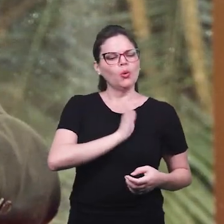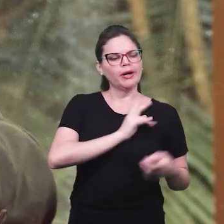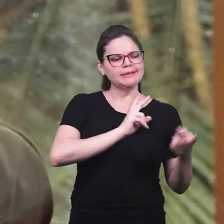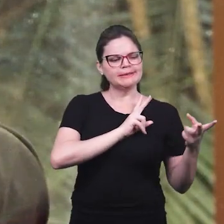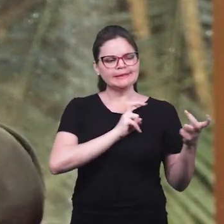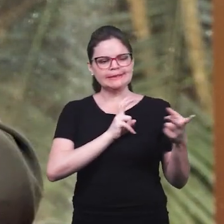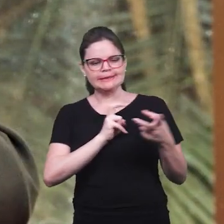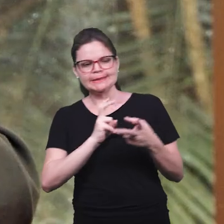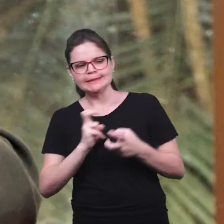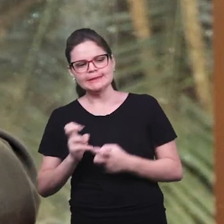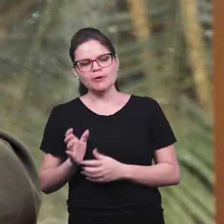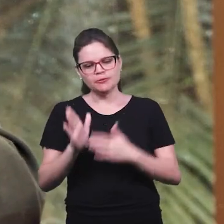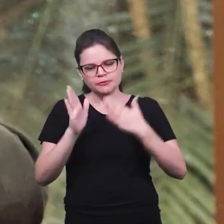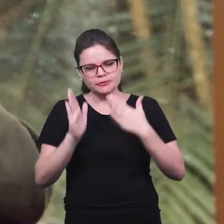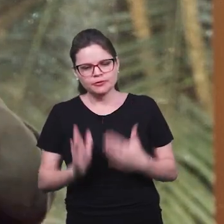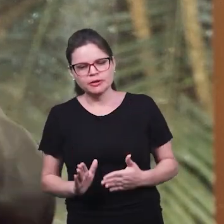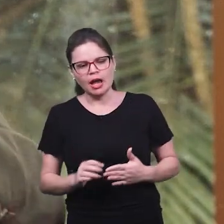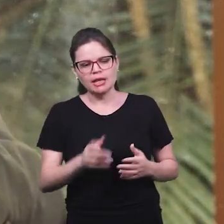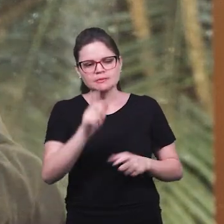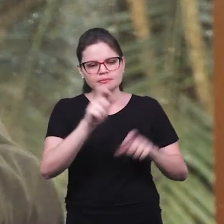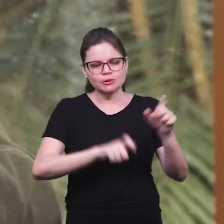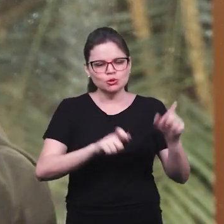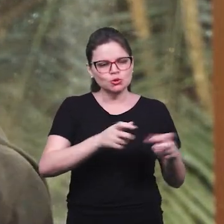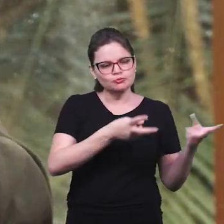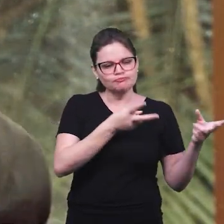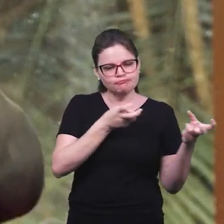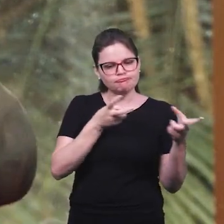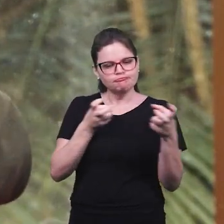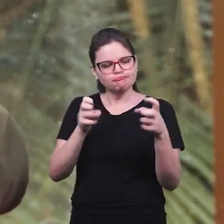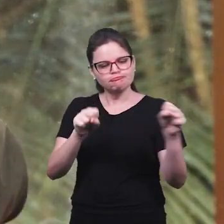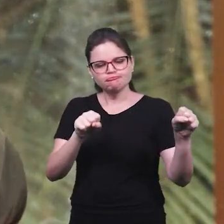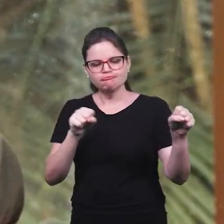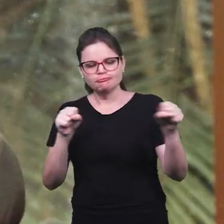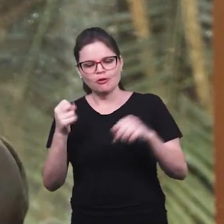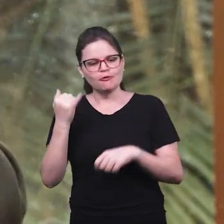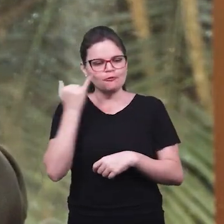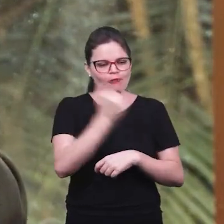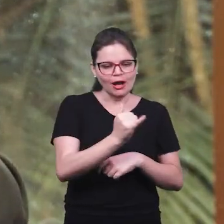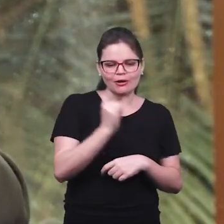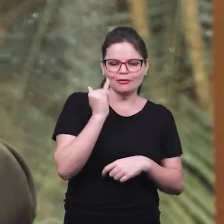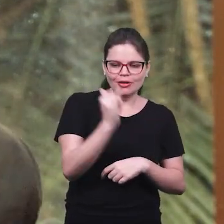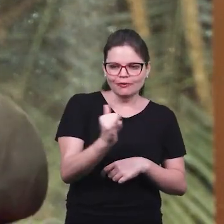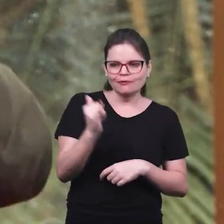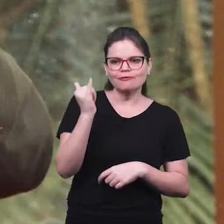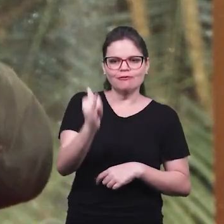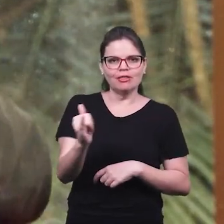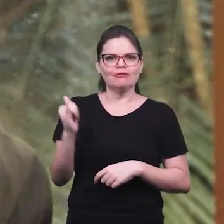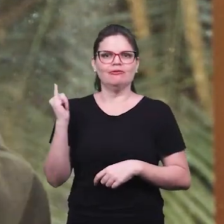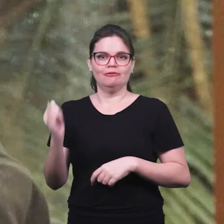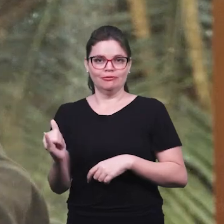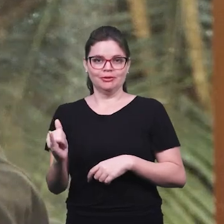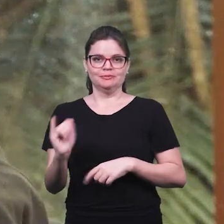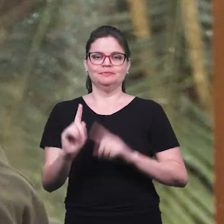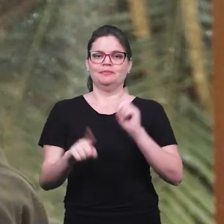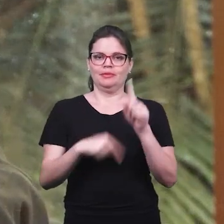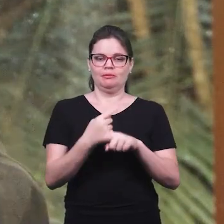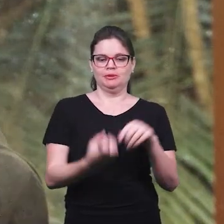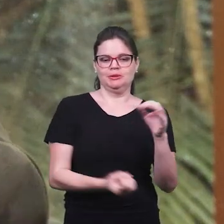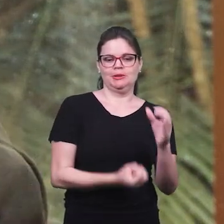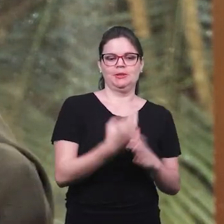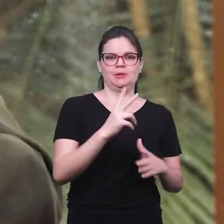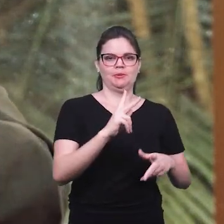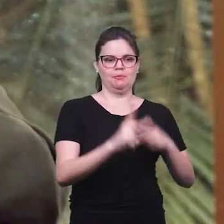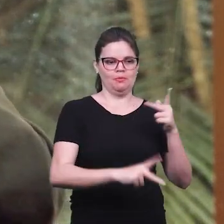considerados justos aos seus olhos, dentro do seu critério, e falou com essas pessoas. Depois formou uma nação.